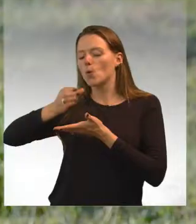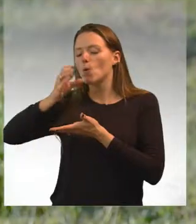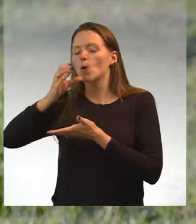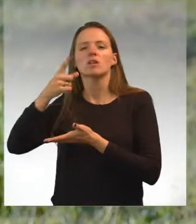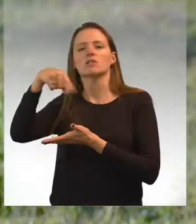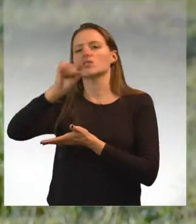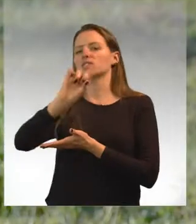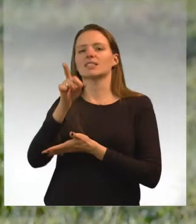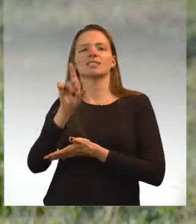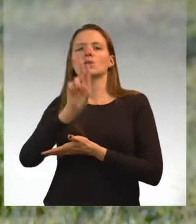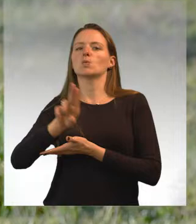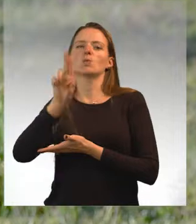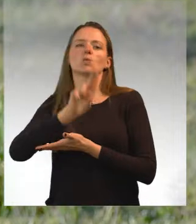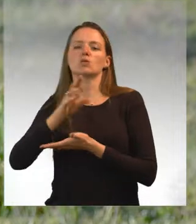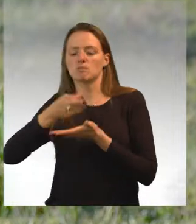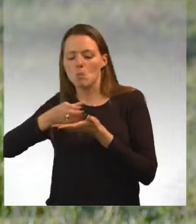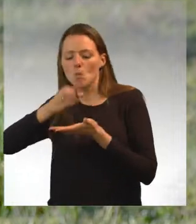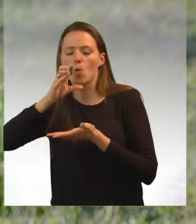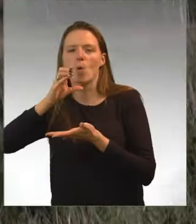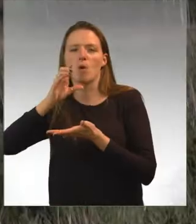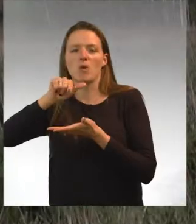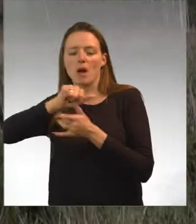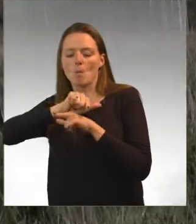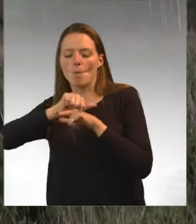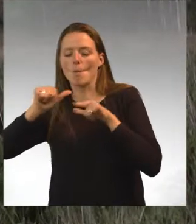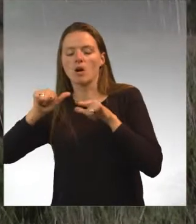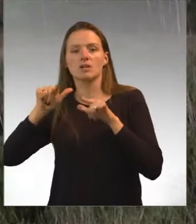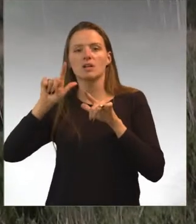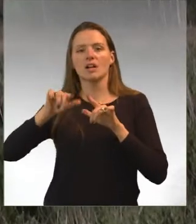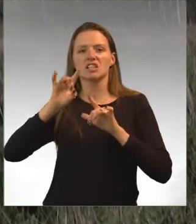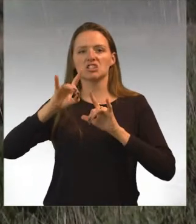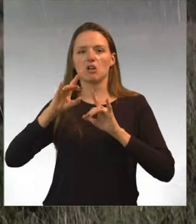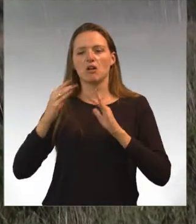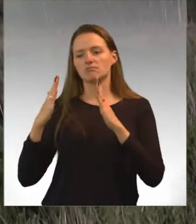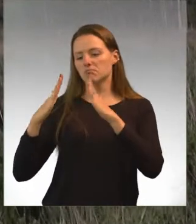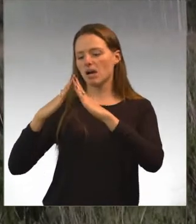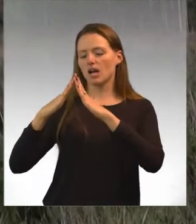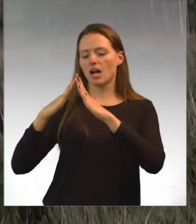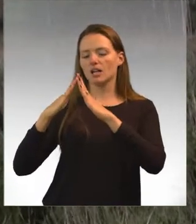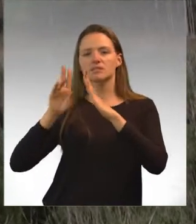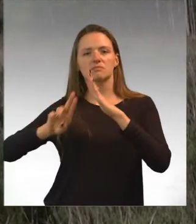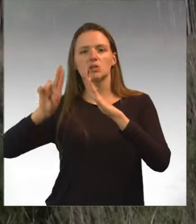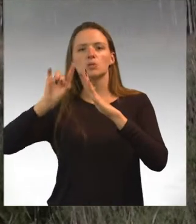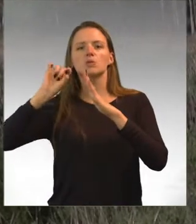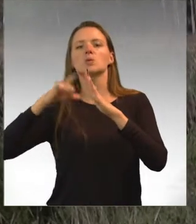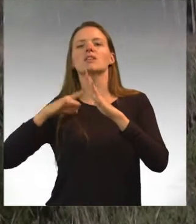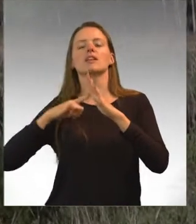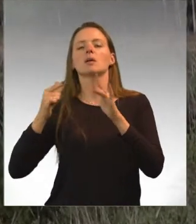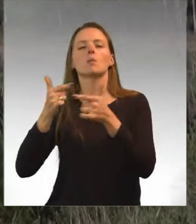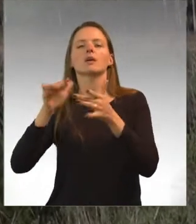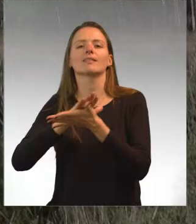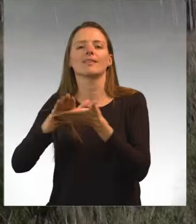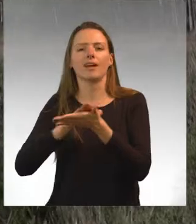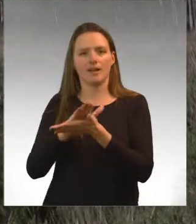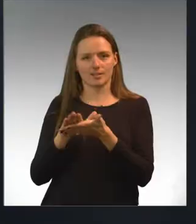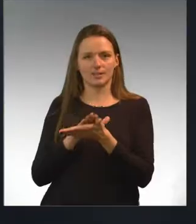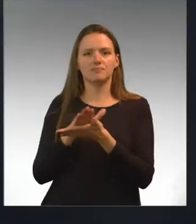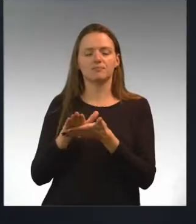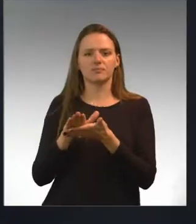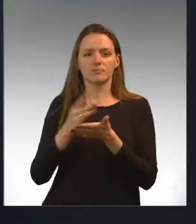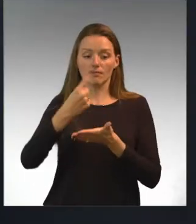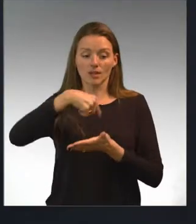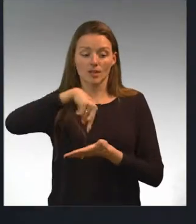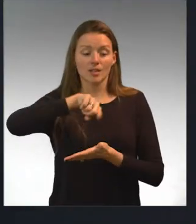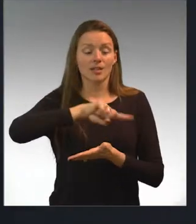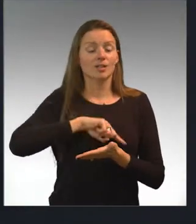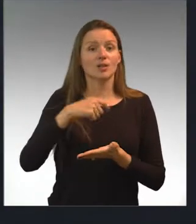copo, é o vazio. Ele só é como as paredes de uma casa, onde você ocupa o vazio. Então, temos que ver